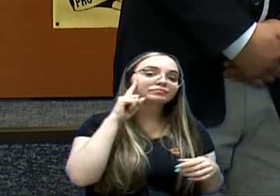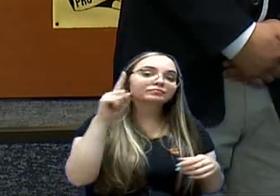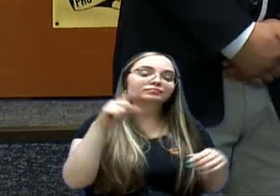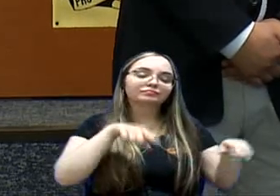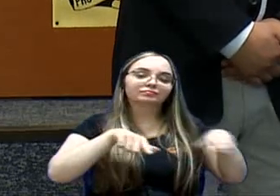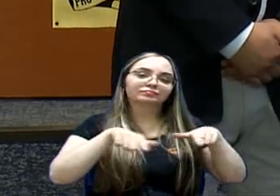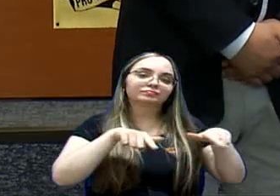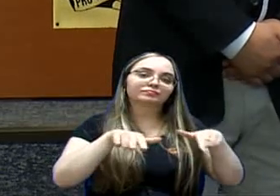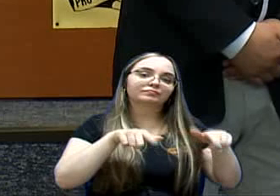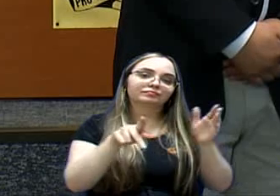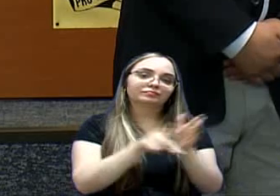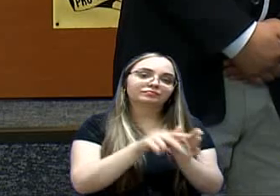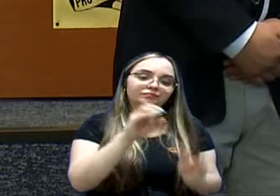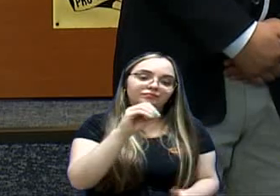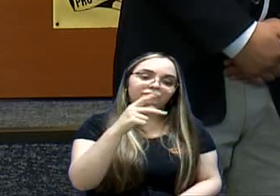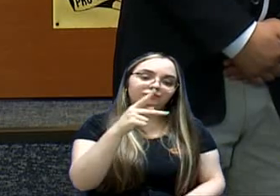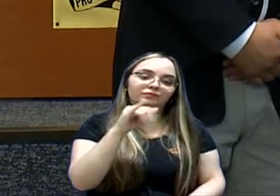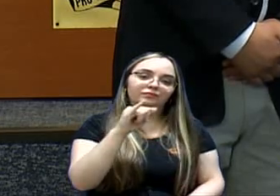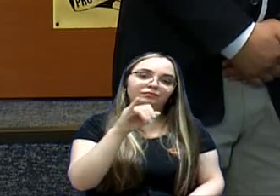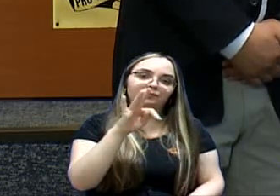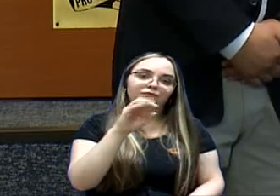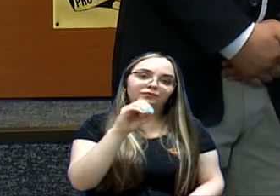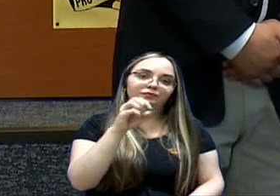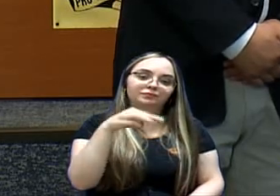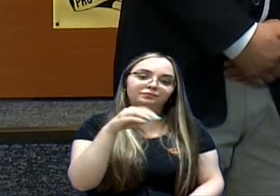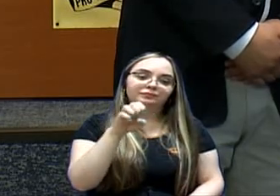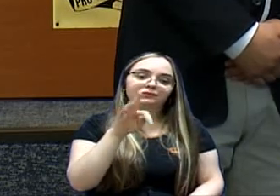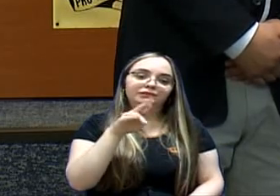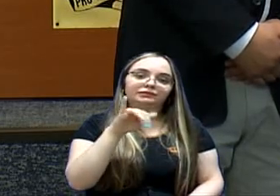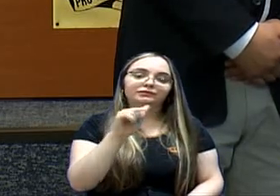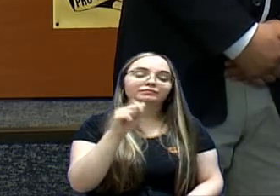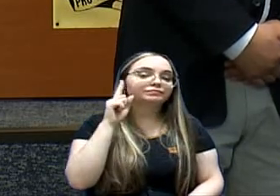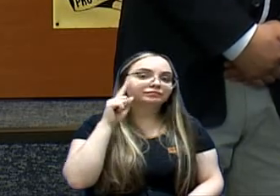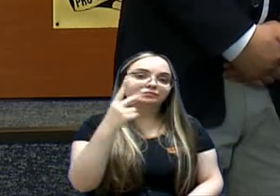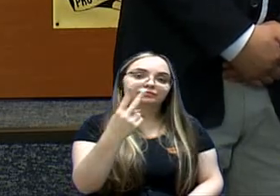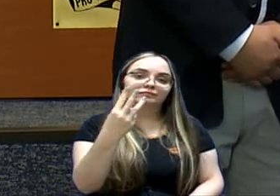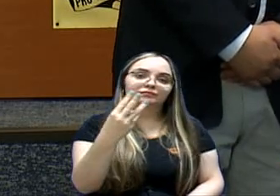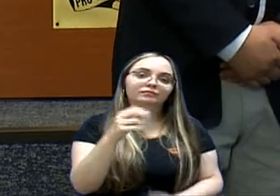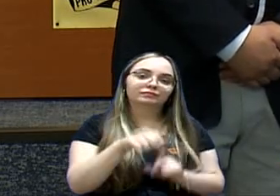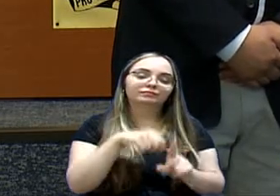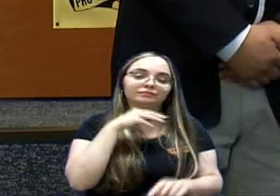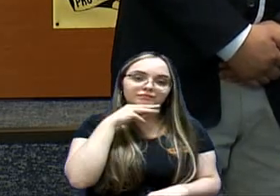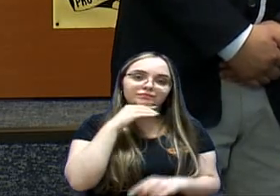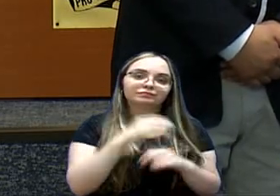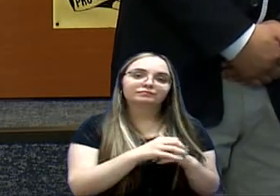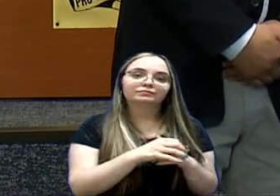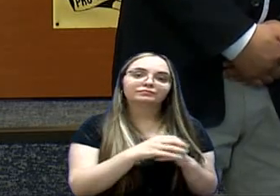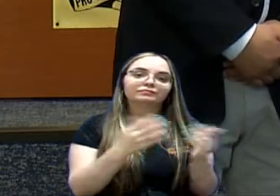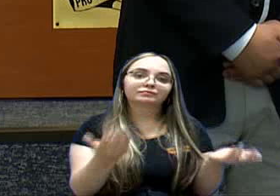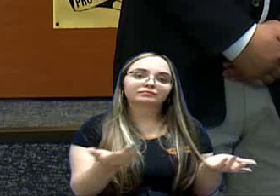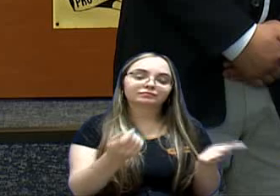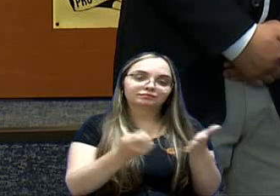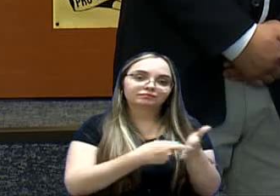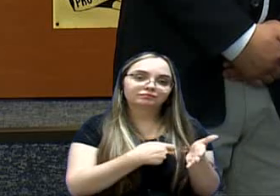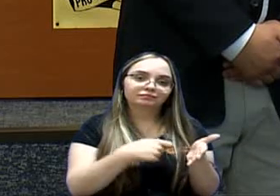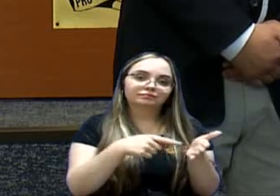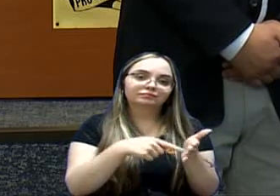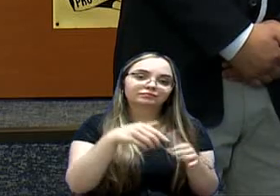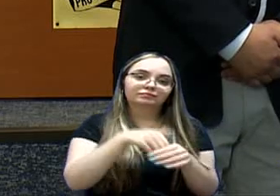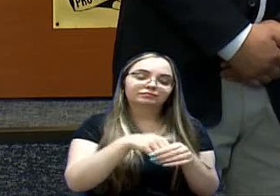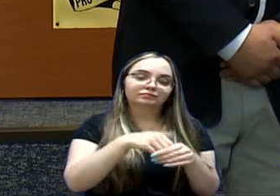Mundial da Optometria, comemorado no dia 23 de março. Assina o voto